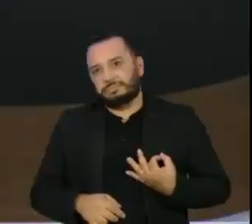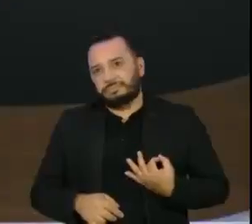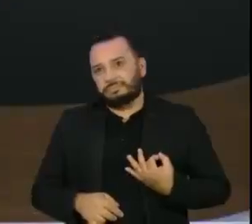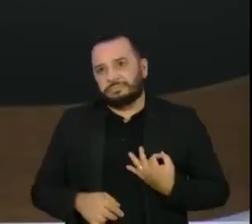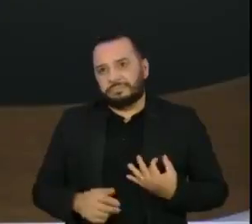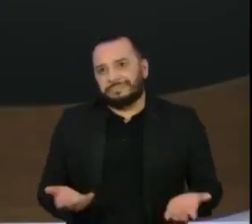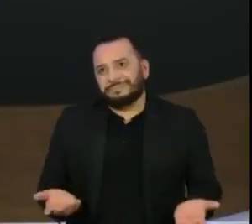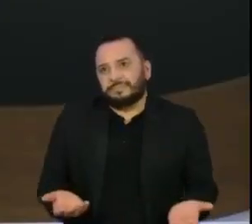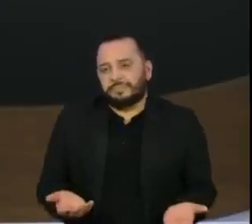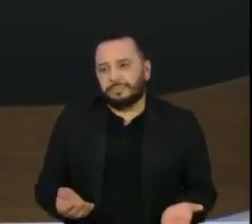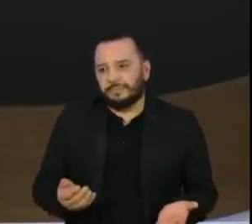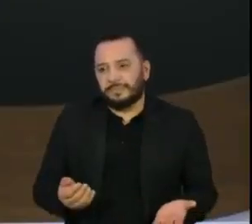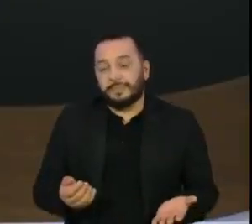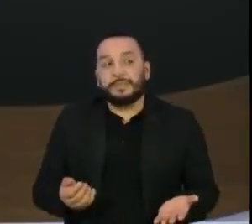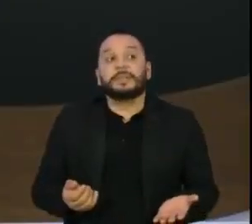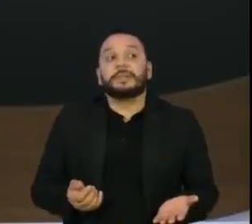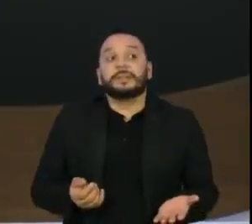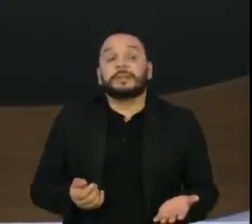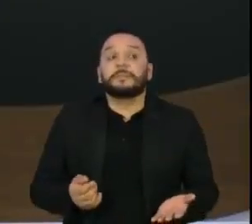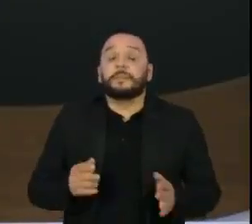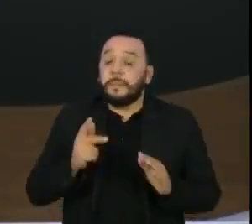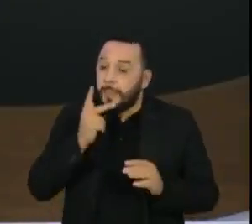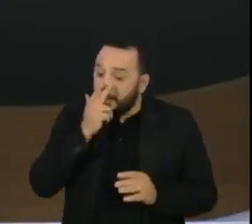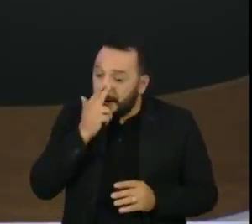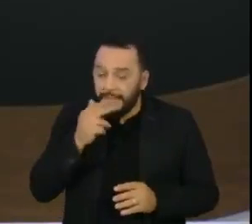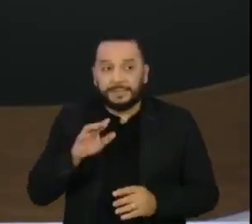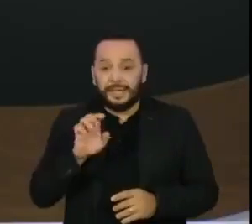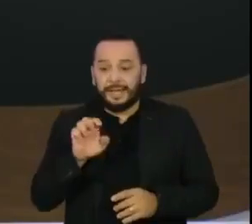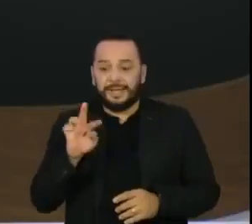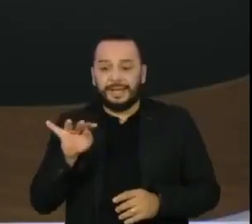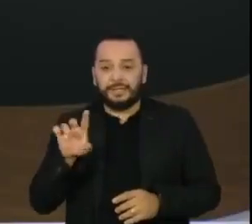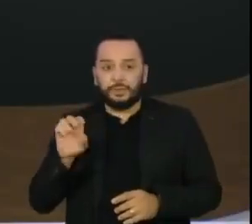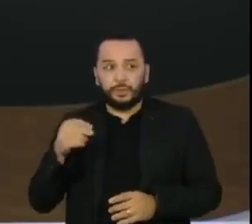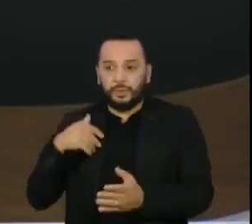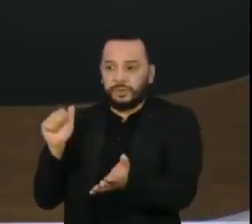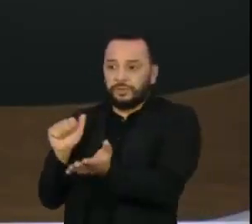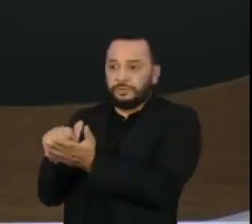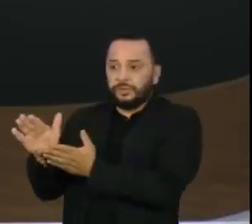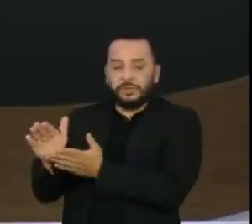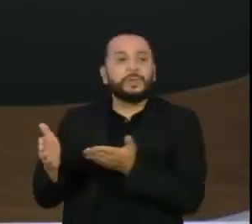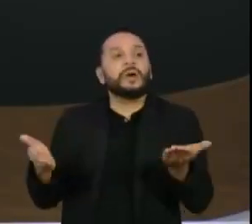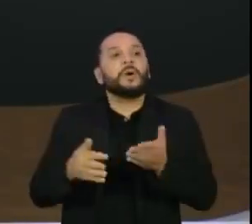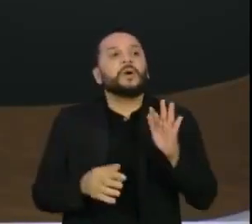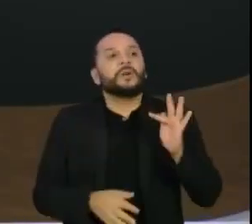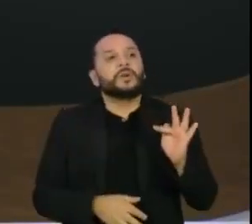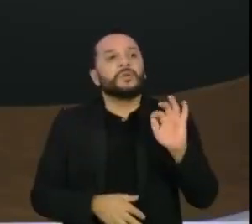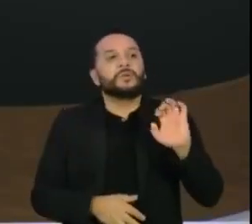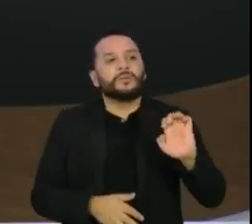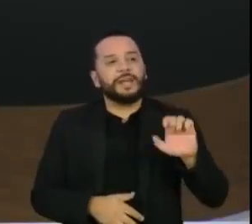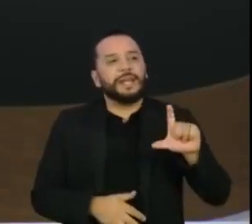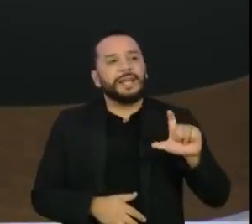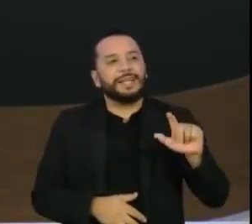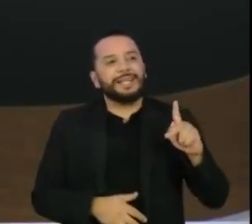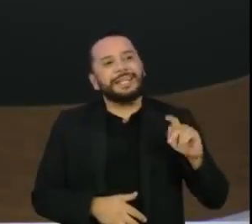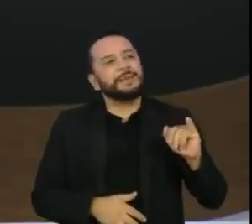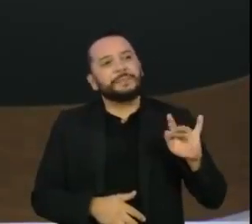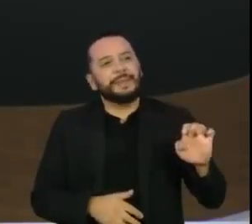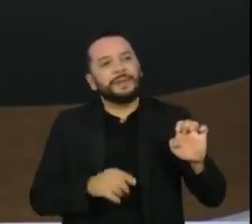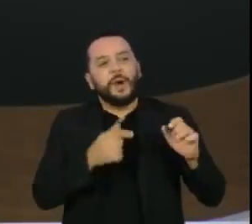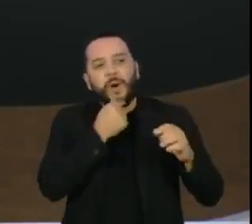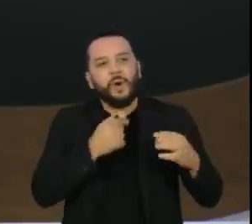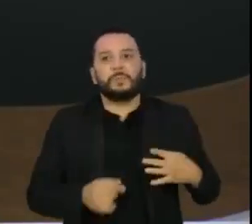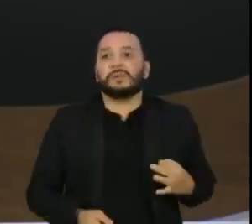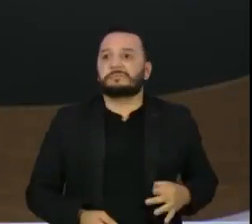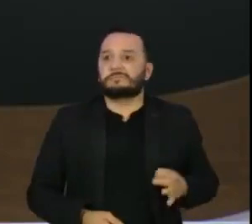grosseiro no entanto parece que a demissão do Ernesto tirou o foco de cima do Felipe Martins assinado Vai deixar barato acha que